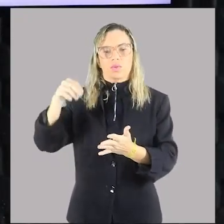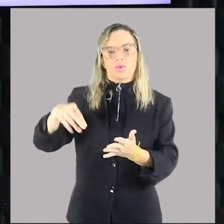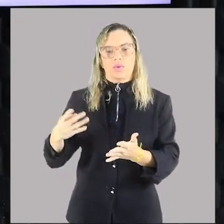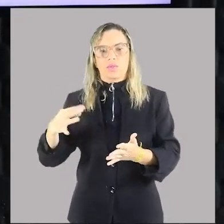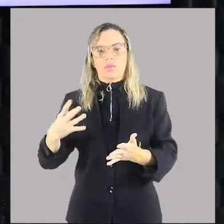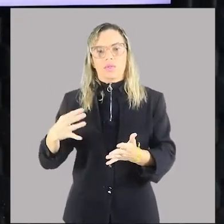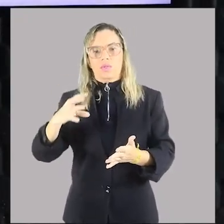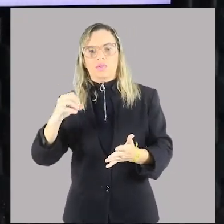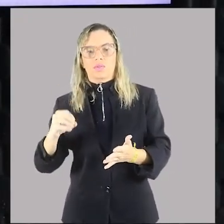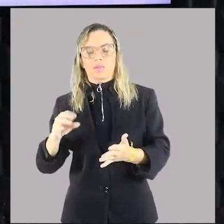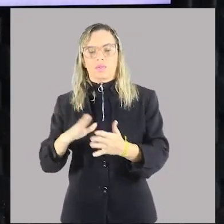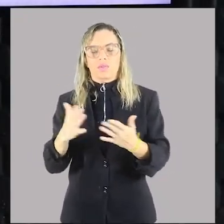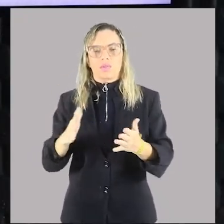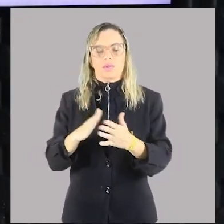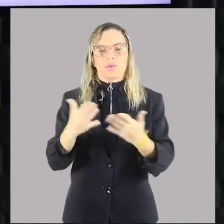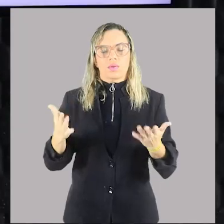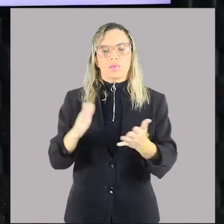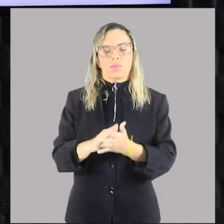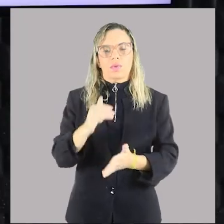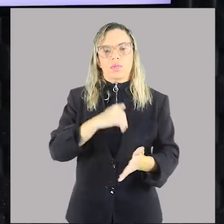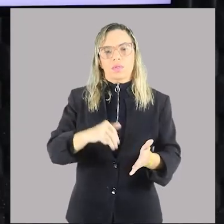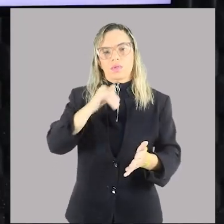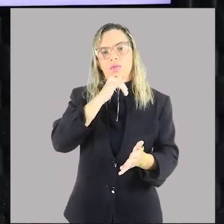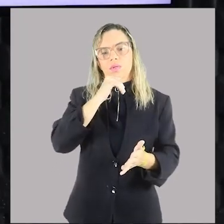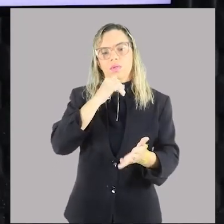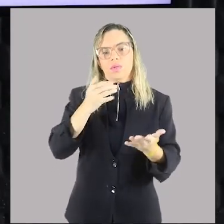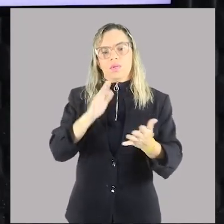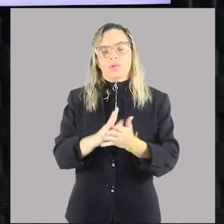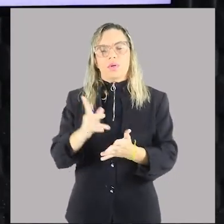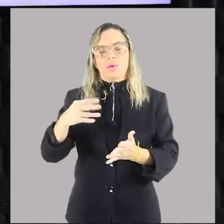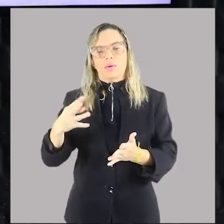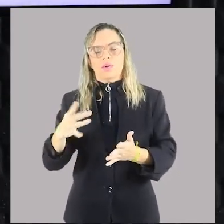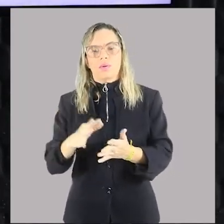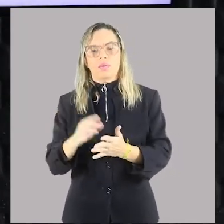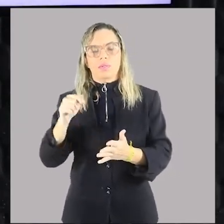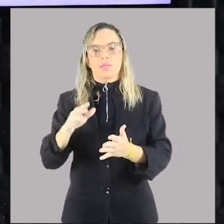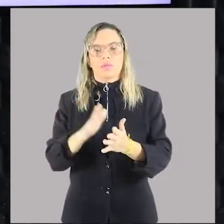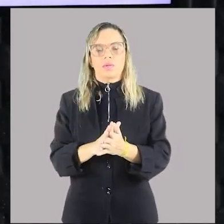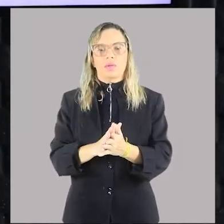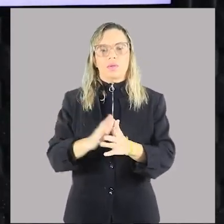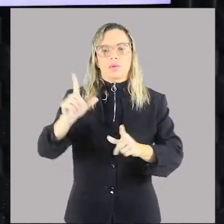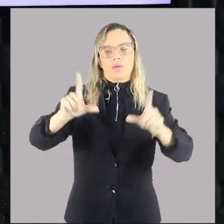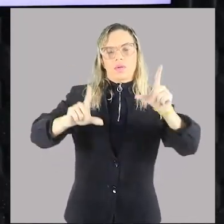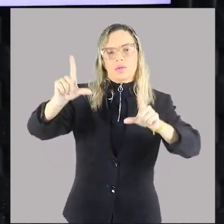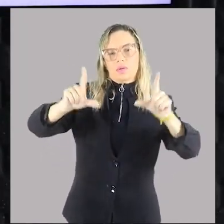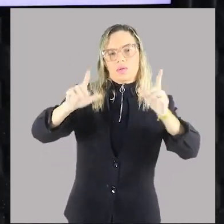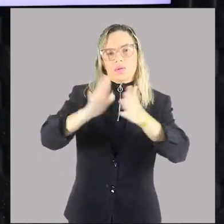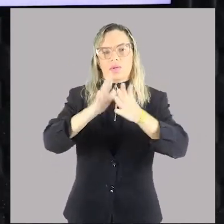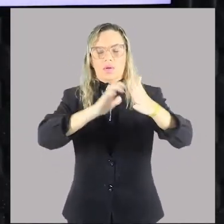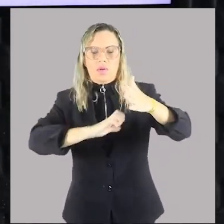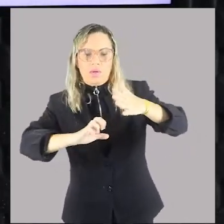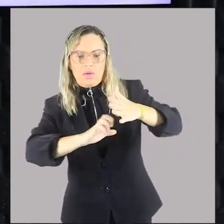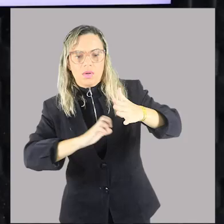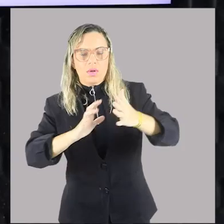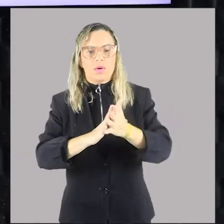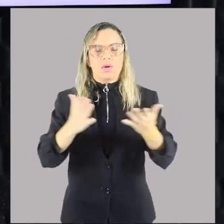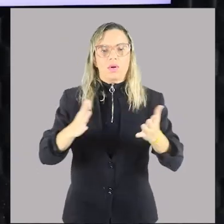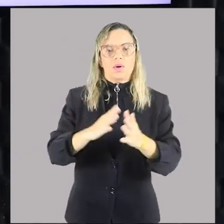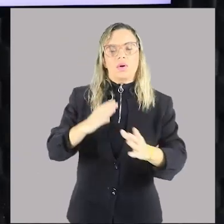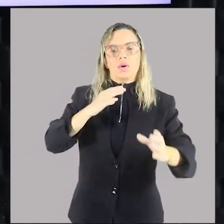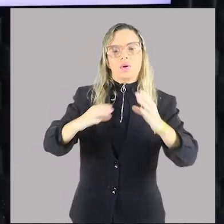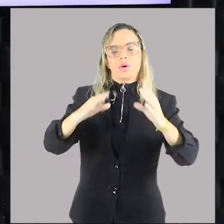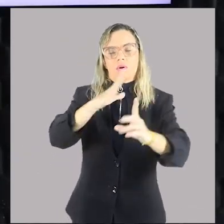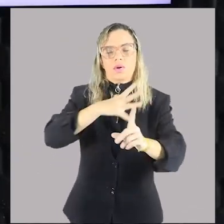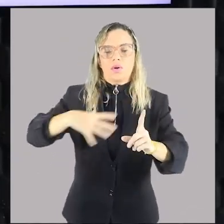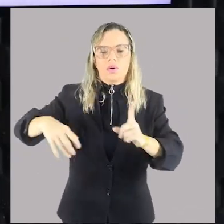As televisões, por exemplo, as empresas que trabalham com serviço de comunicação social